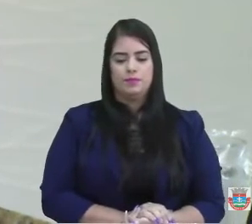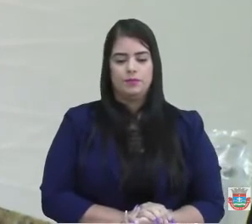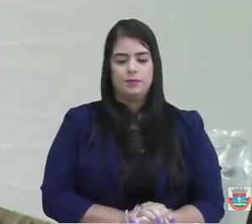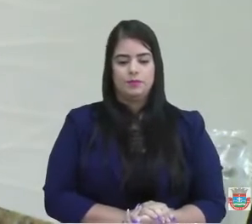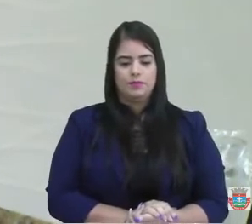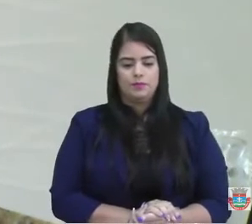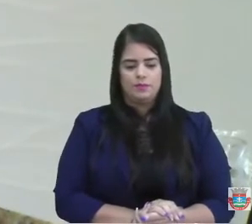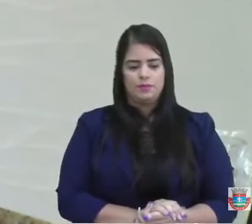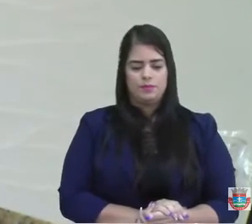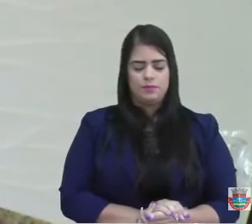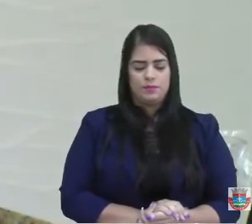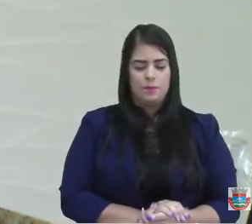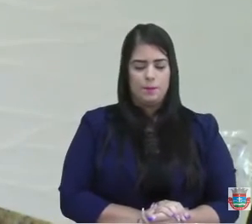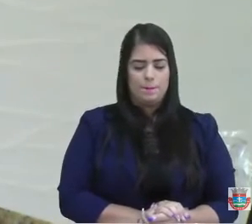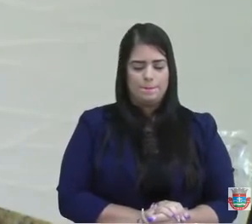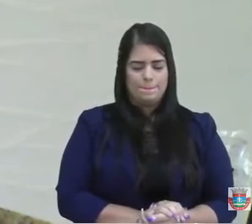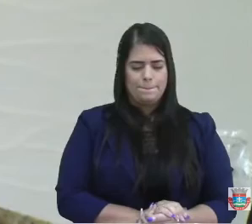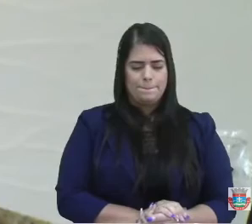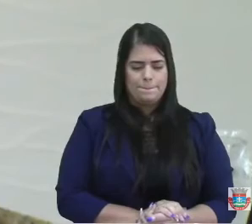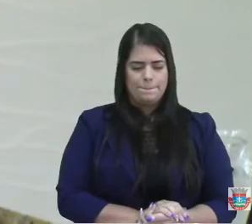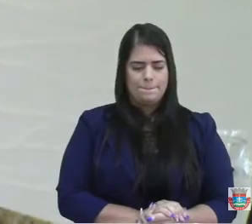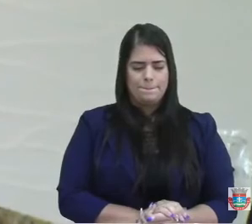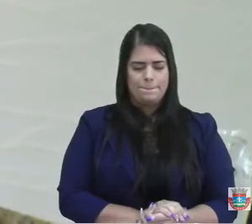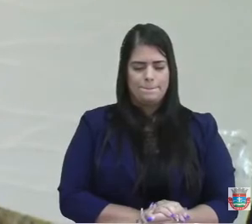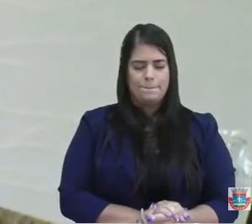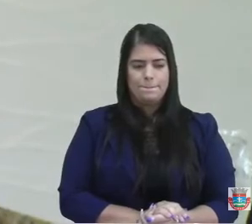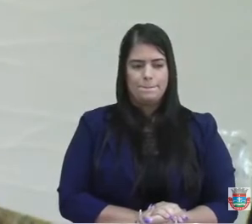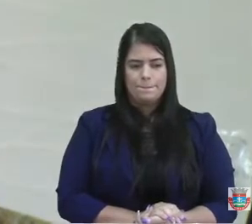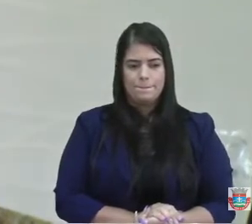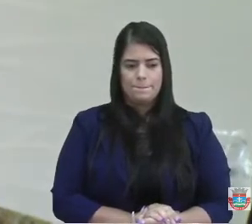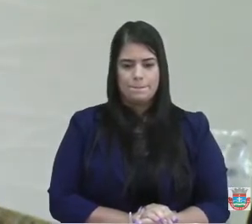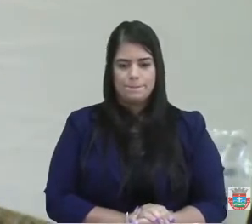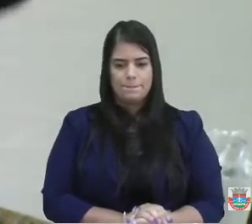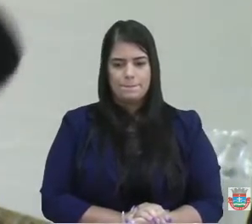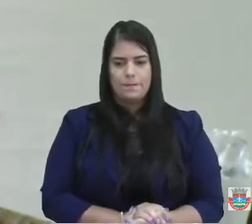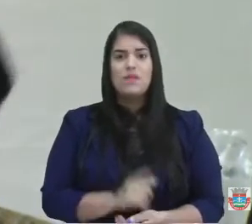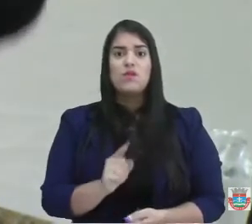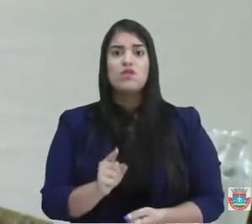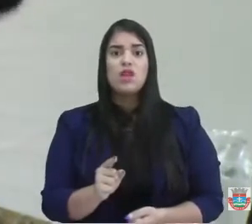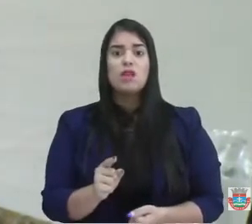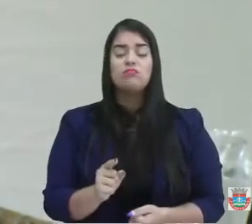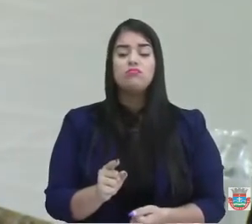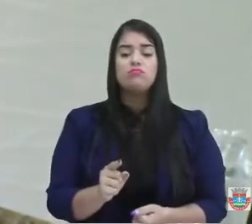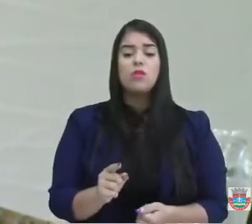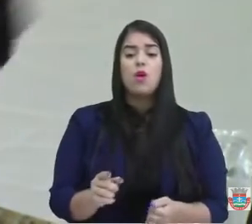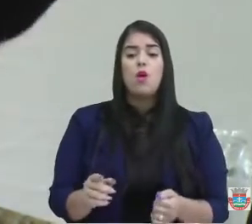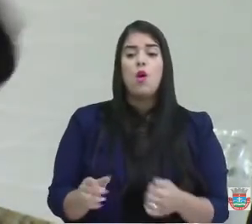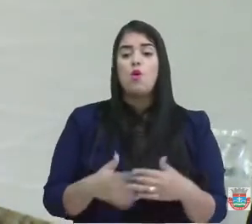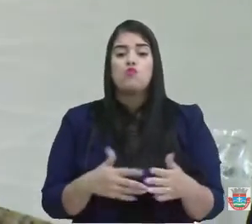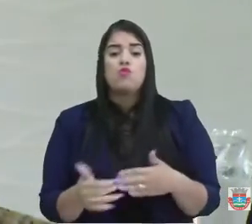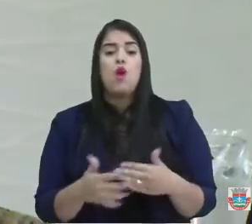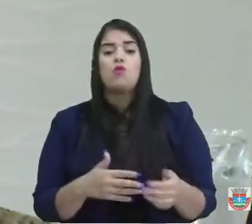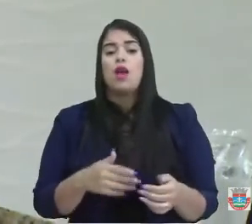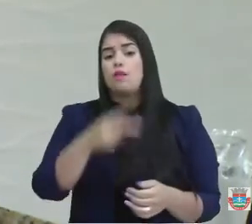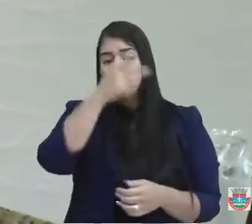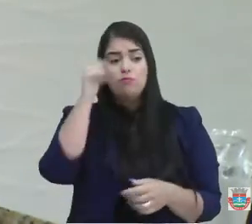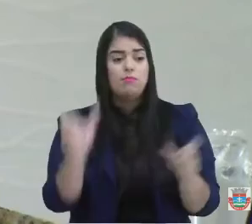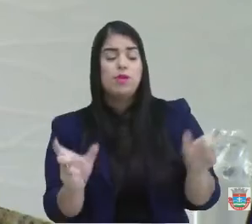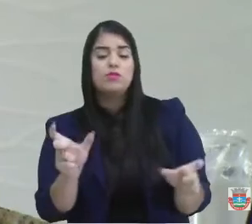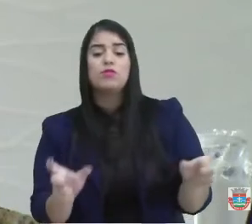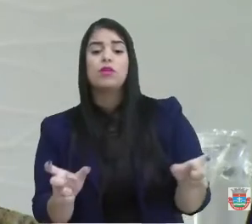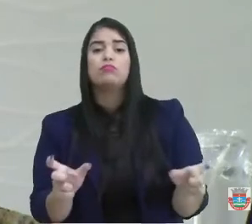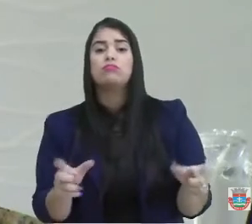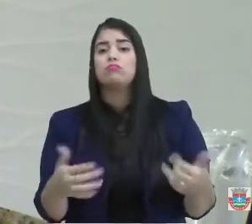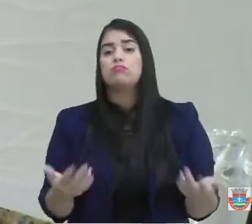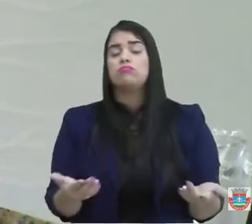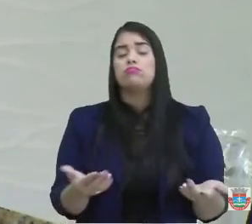certa, a bolacha, eu tô lá ali aplaudindo. Também se fizer errada, se prepare. Você ou qualquer um aqui. E voto de você. Olha aí. Voto na bolacha